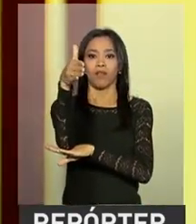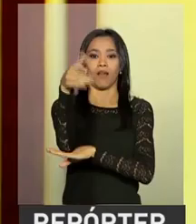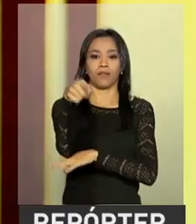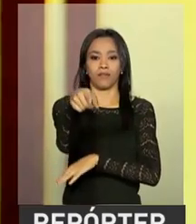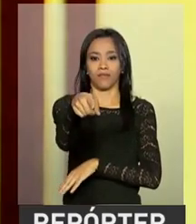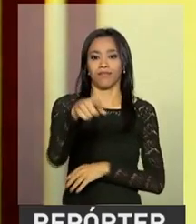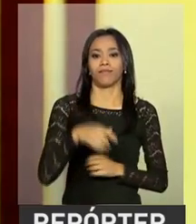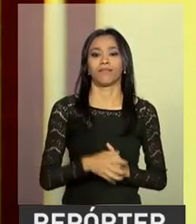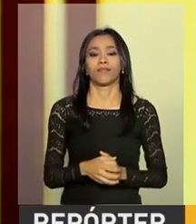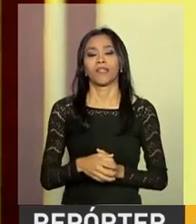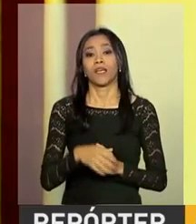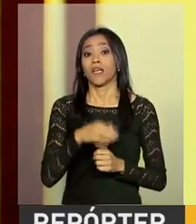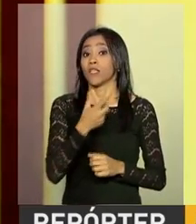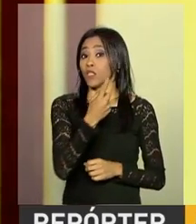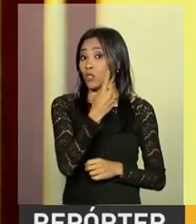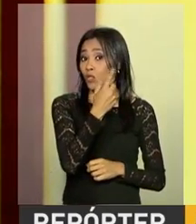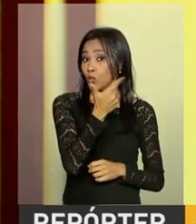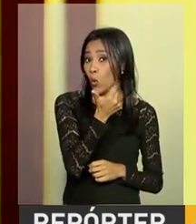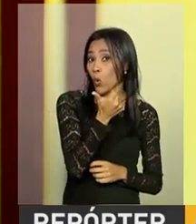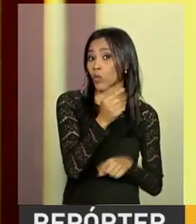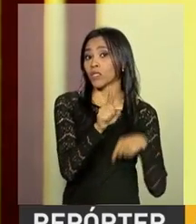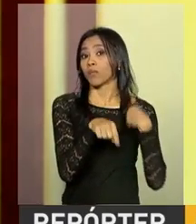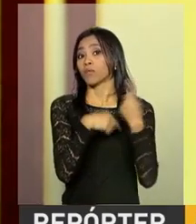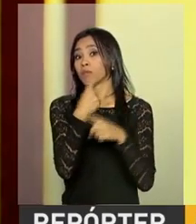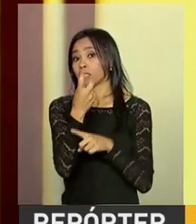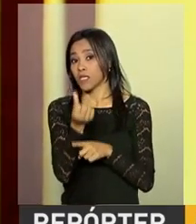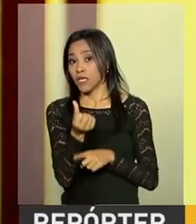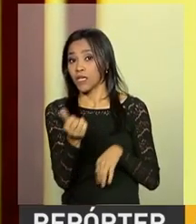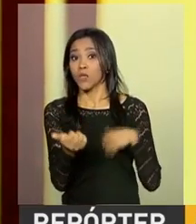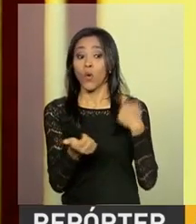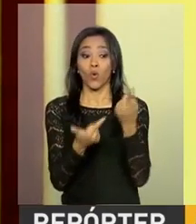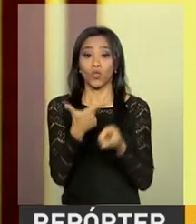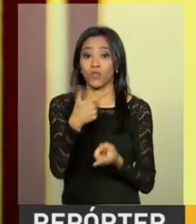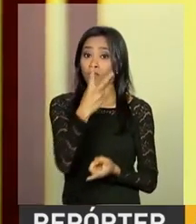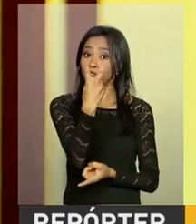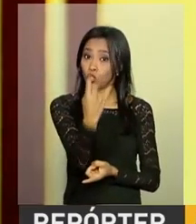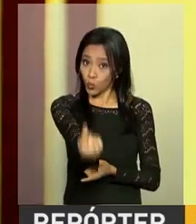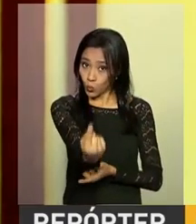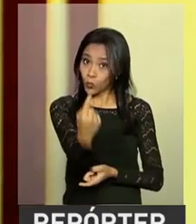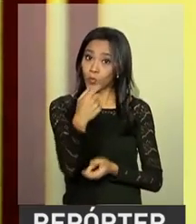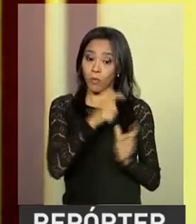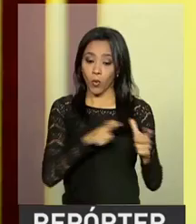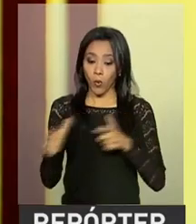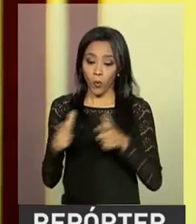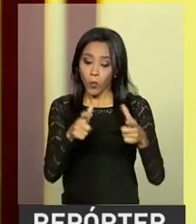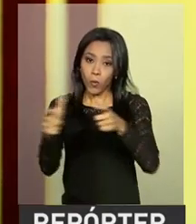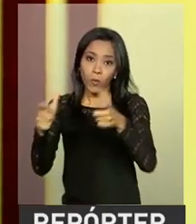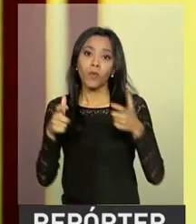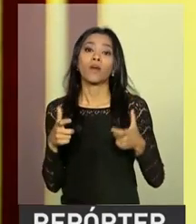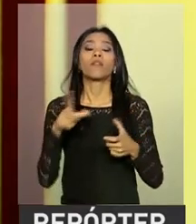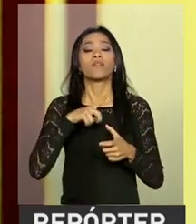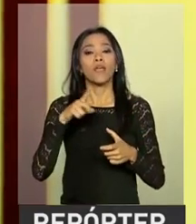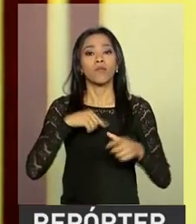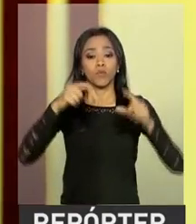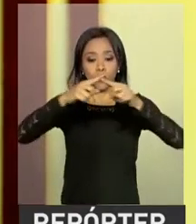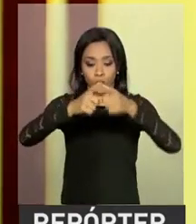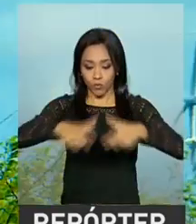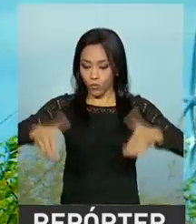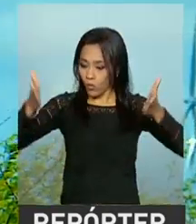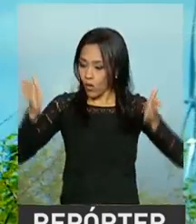partimos de 12 para 16 depois nós fomos para 20 hoje nós temos 21 temos um salão de de onde o pessoal faz